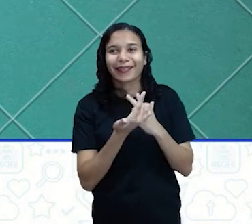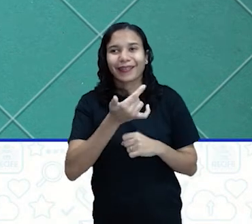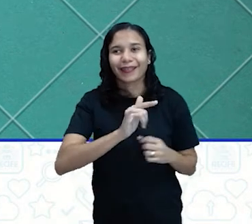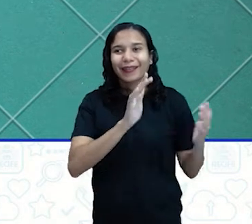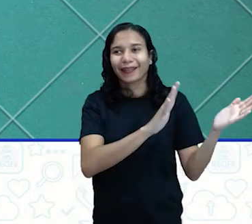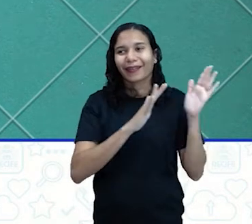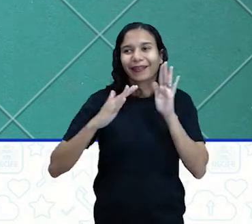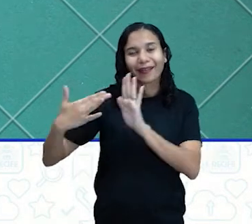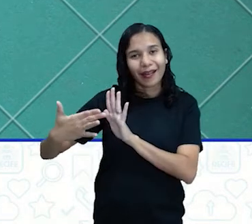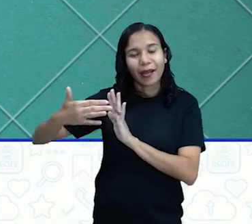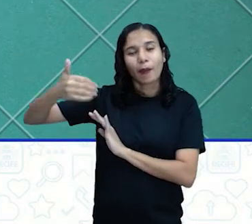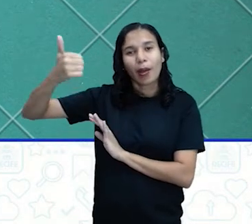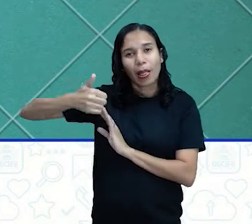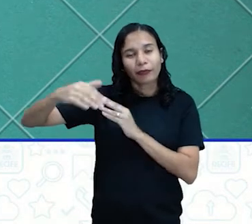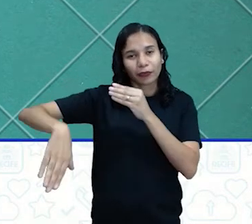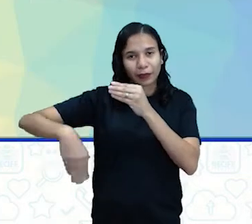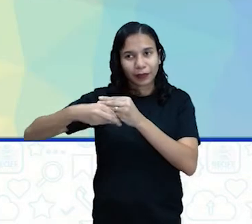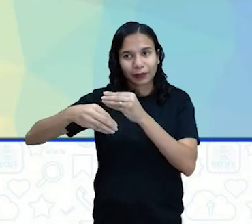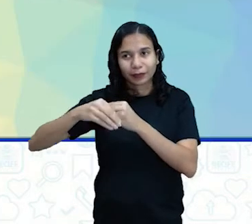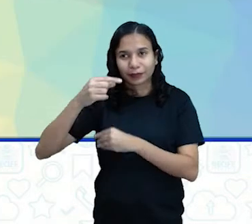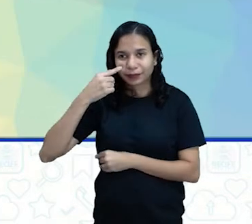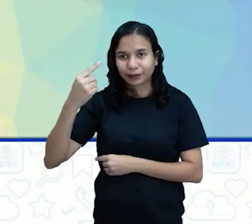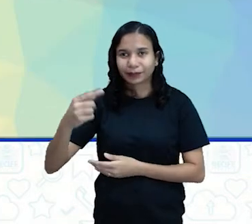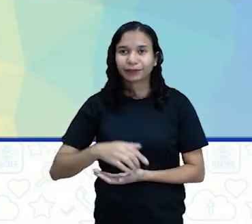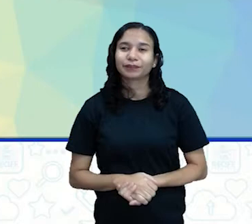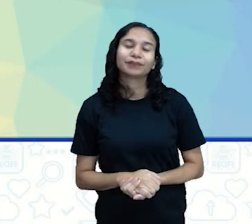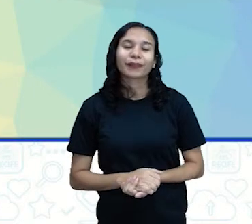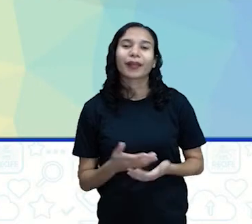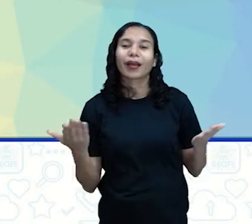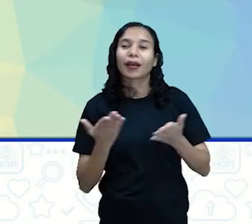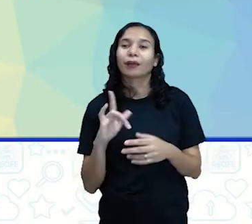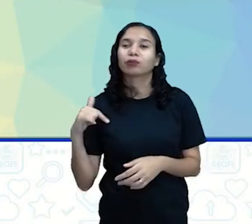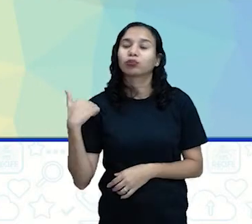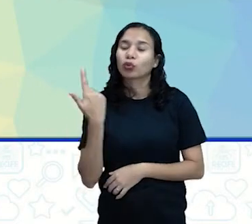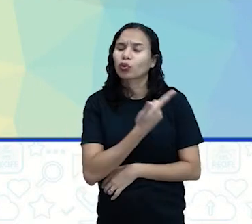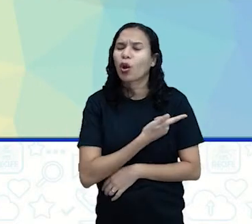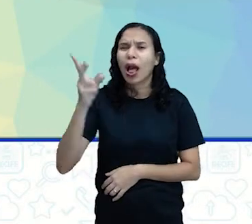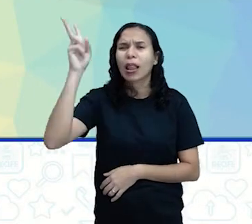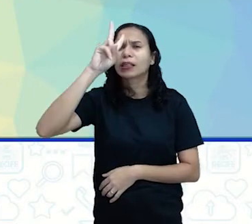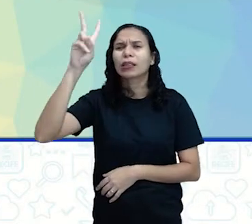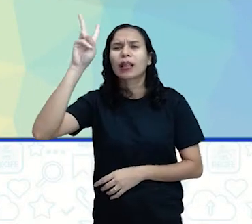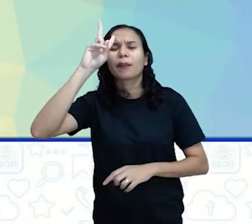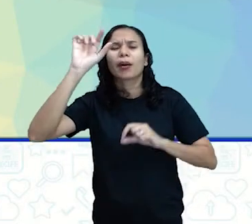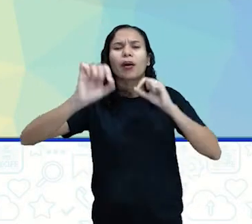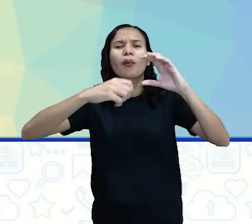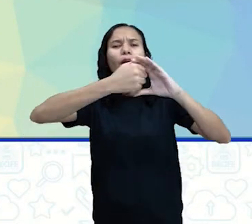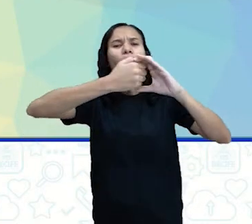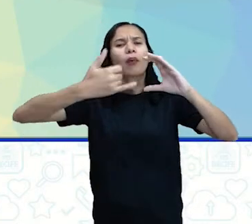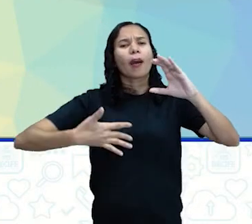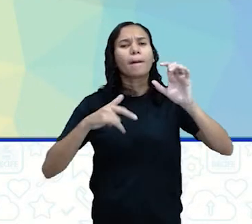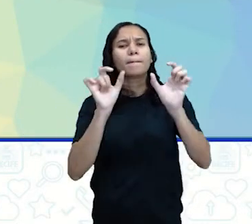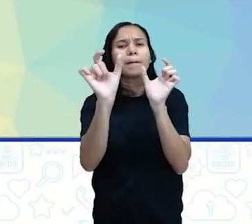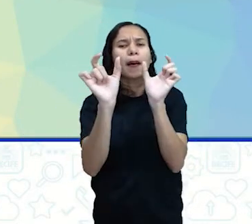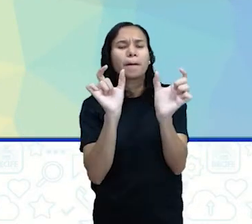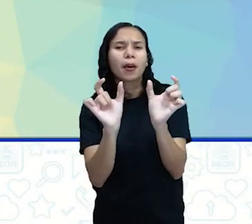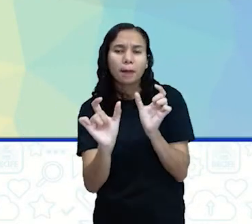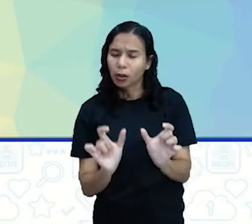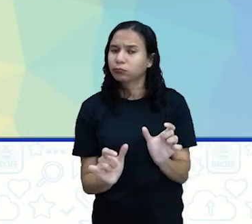as que qualificam infravermelhos, cerebrais e humanos. E aí, vamos dar aquela relembrada de que classes